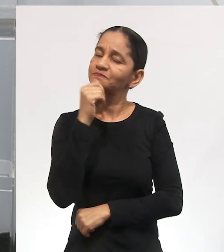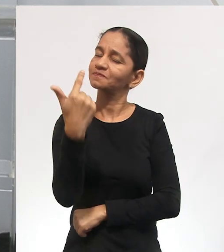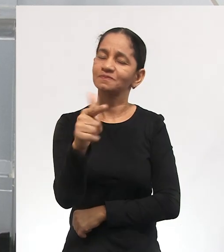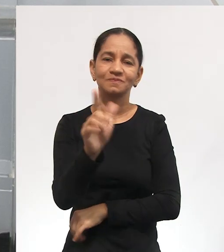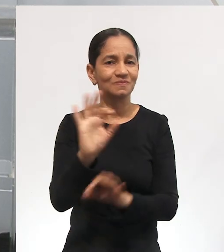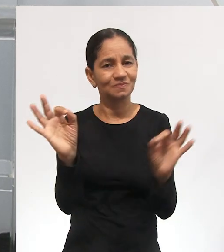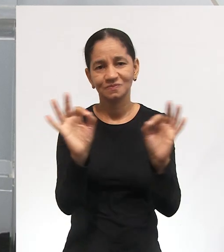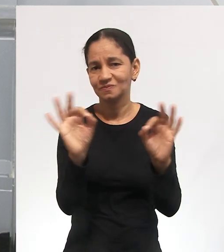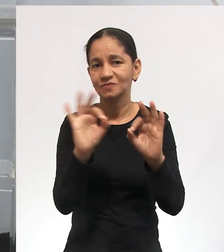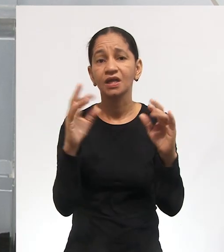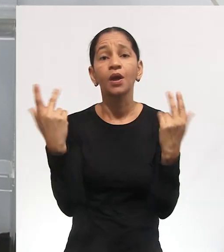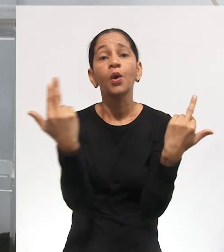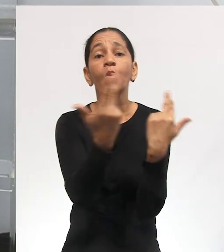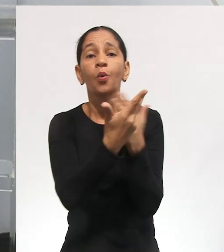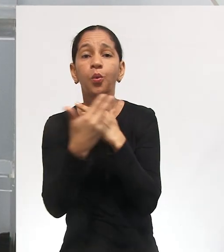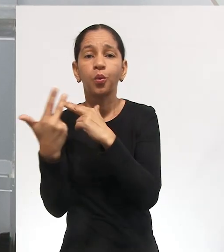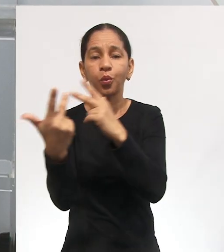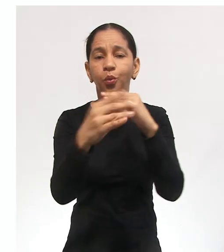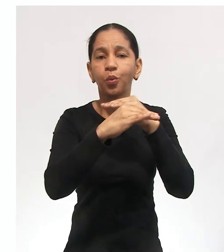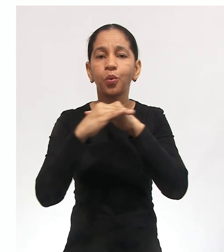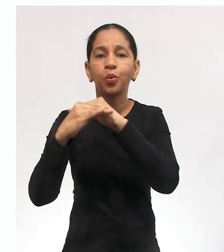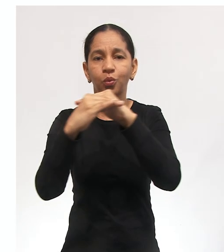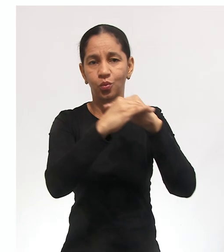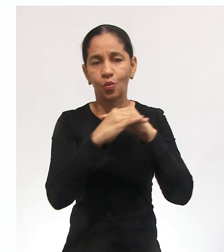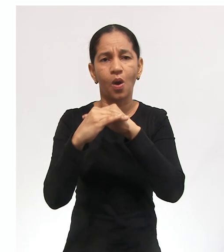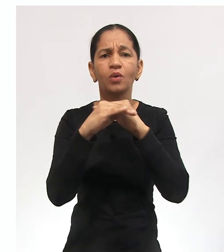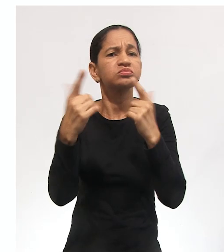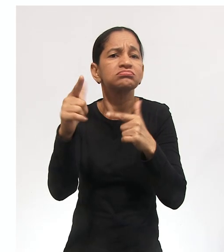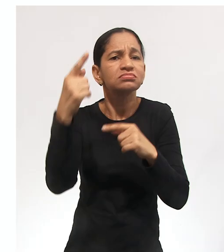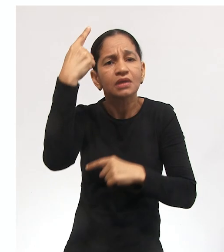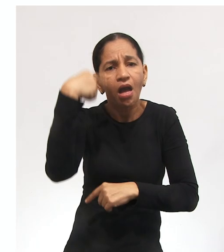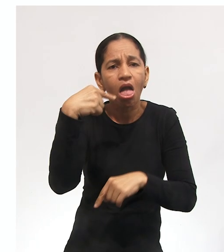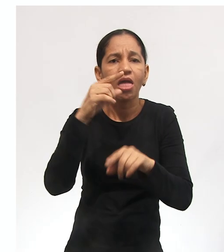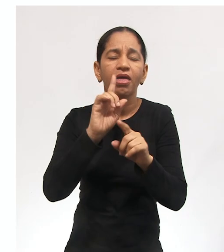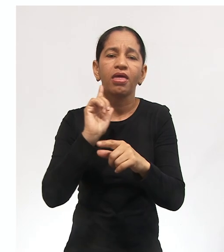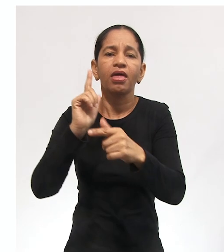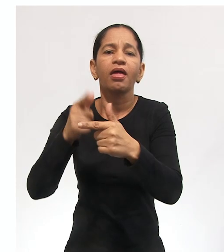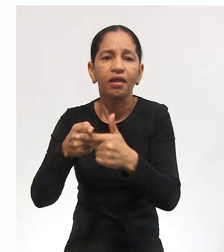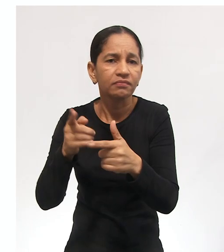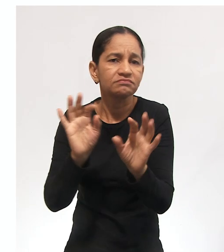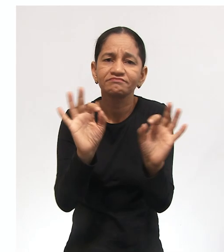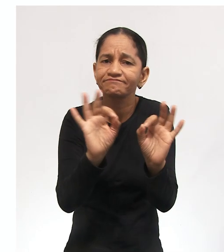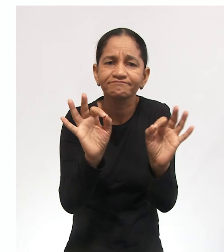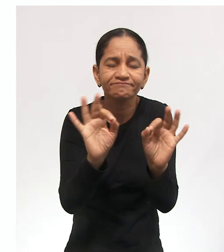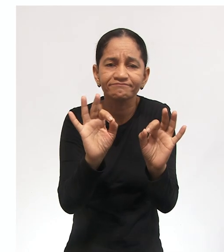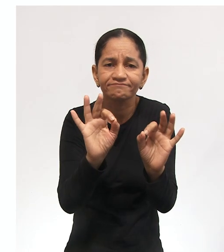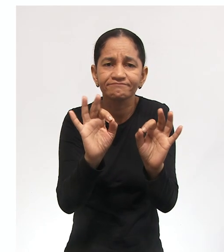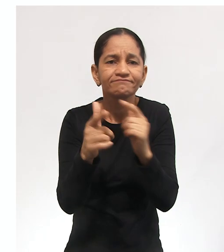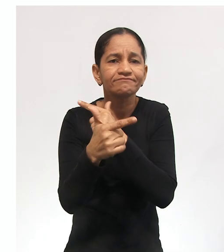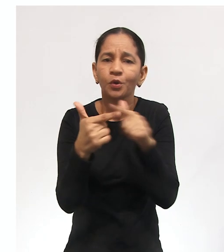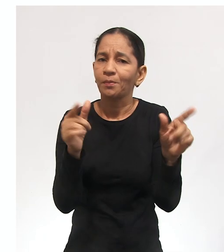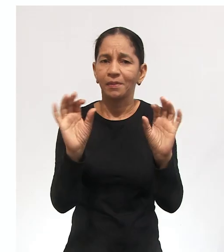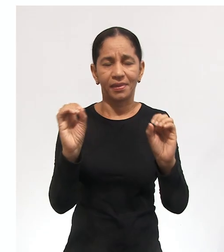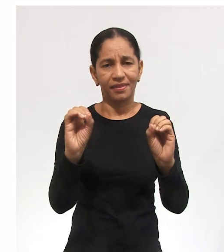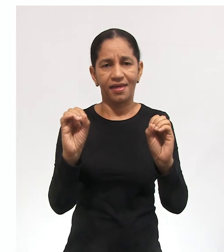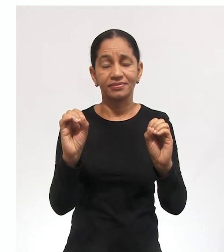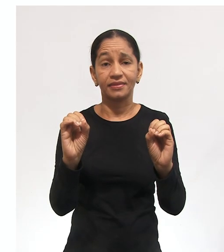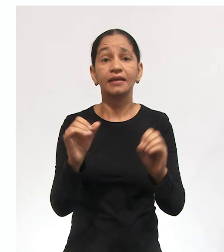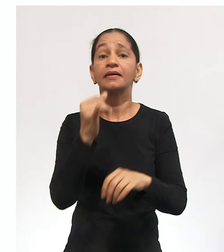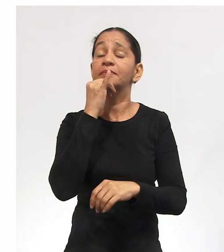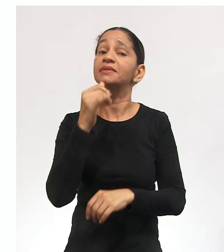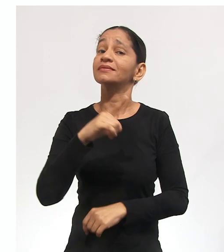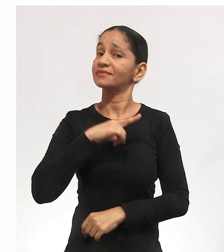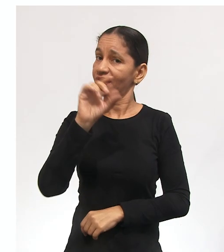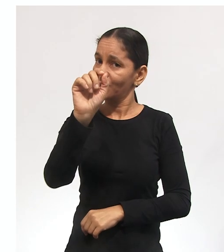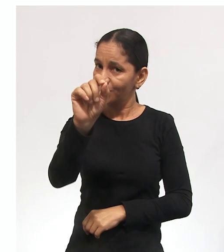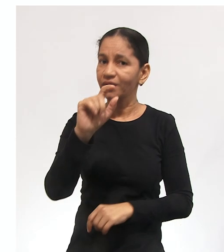que haja uma determinação de ordem sobre elas. Temos que compreender ainda que aqui também se aplica a